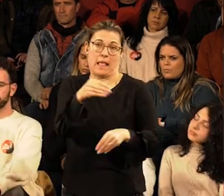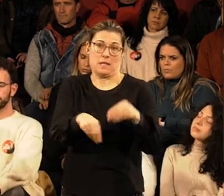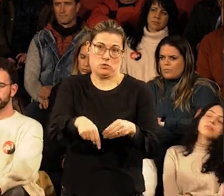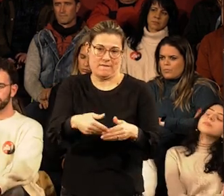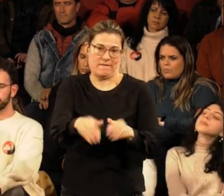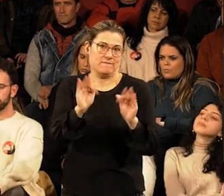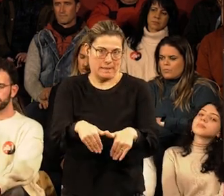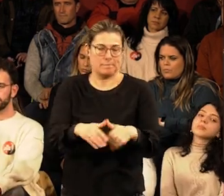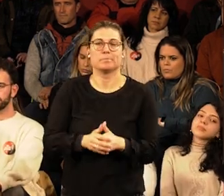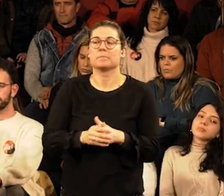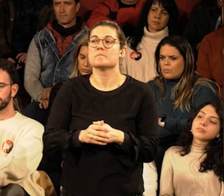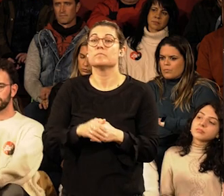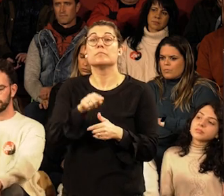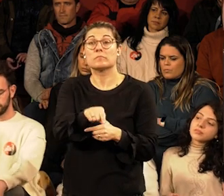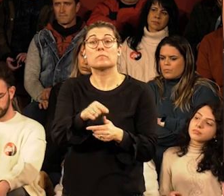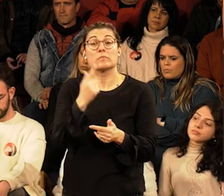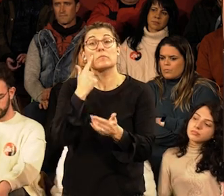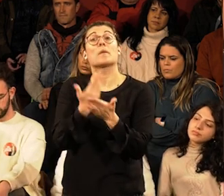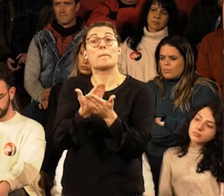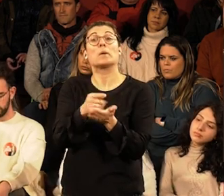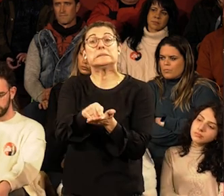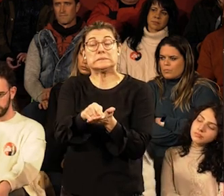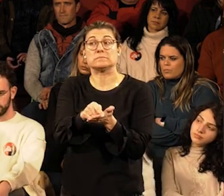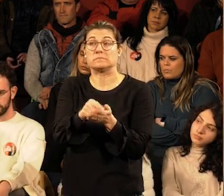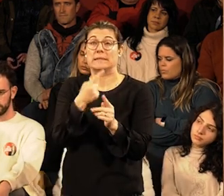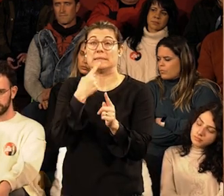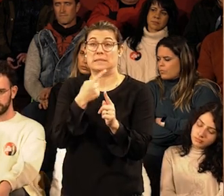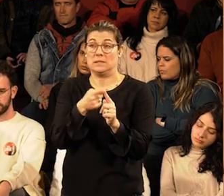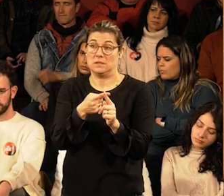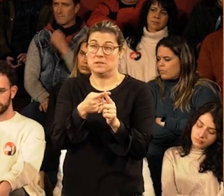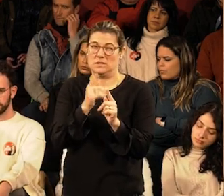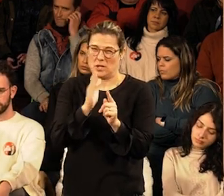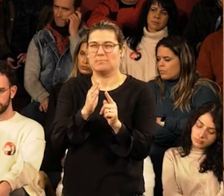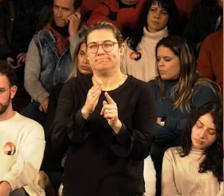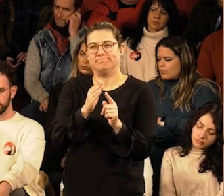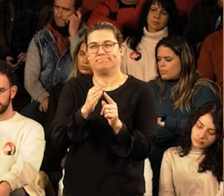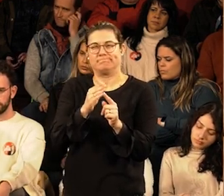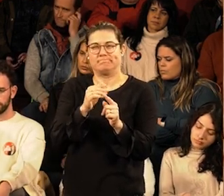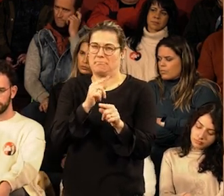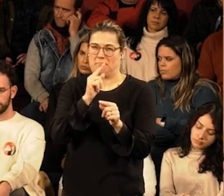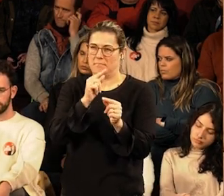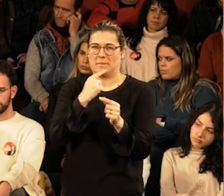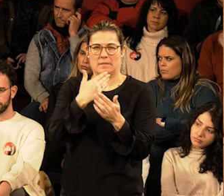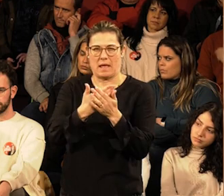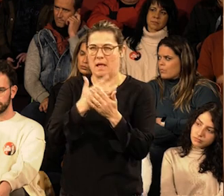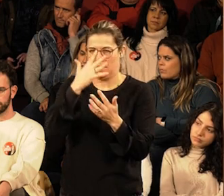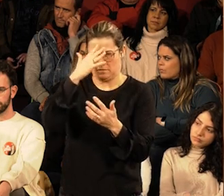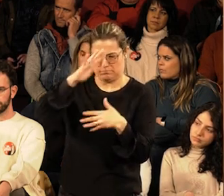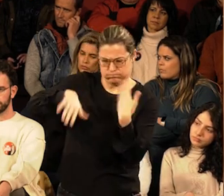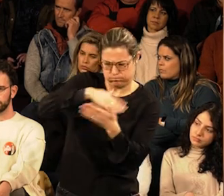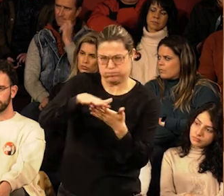o que daí resultou após dois escassos confusos e